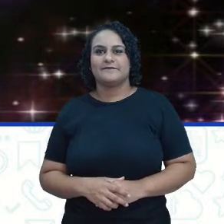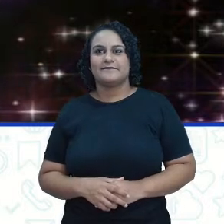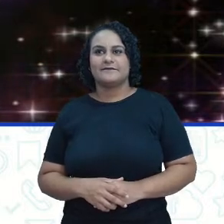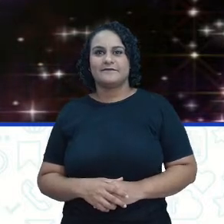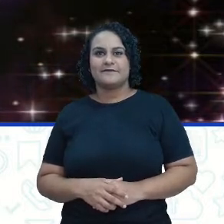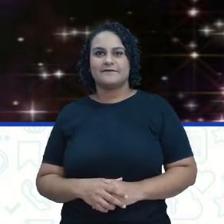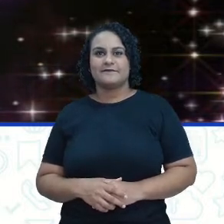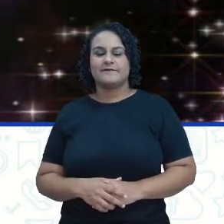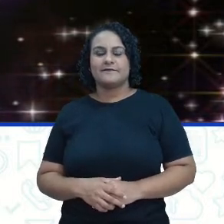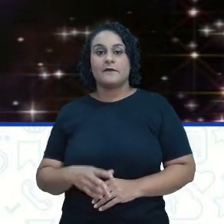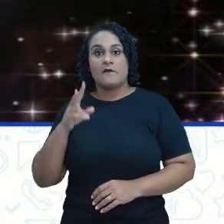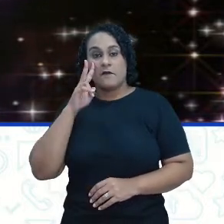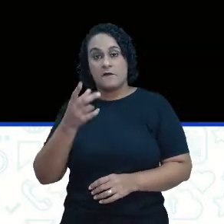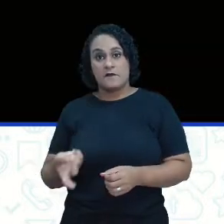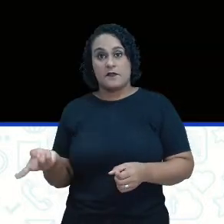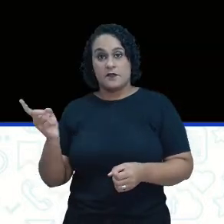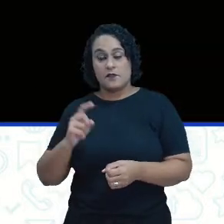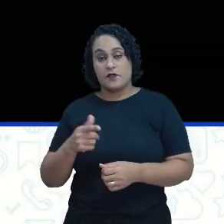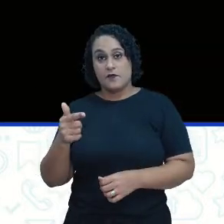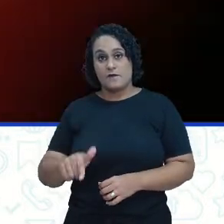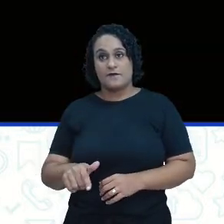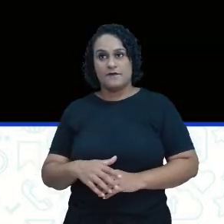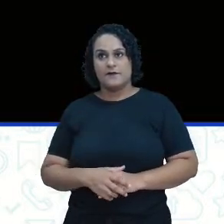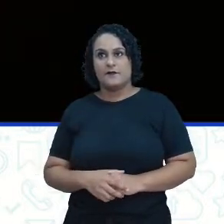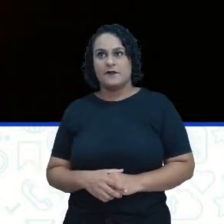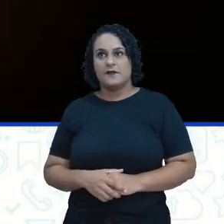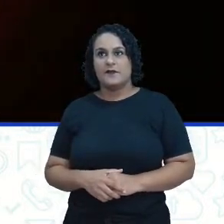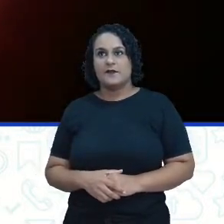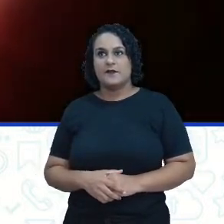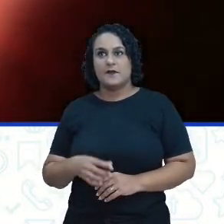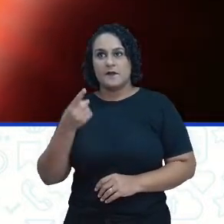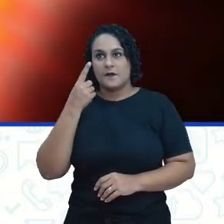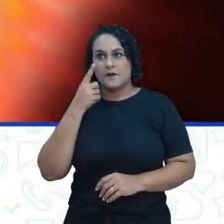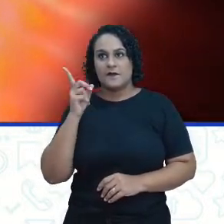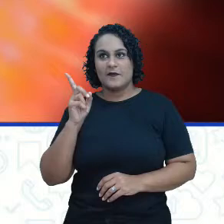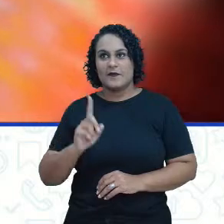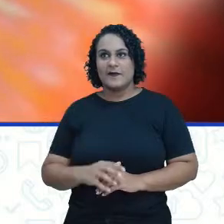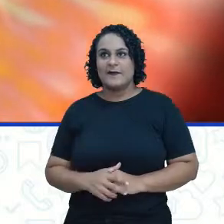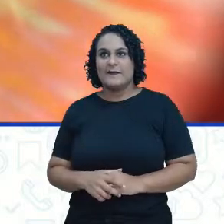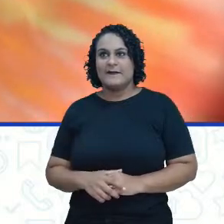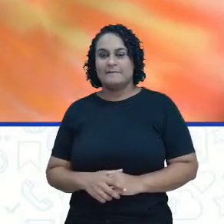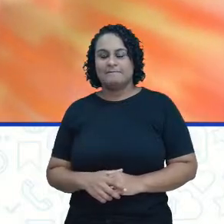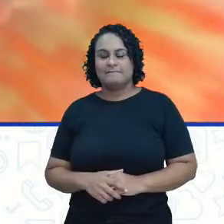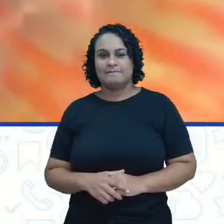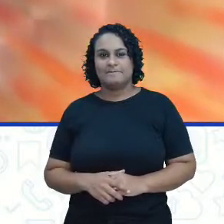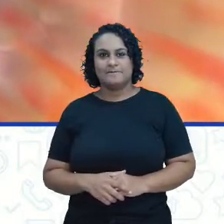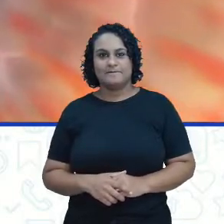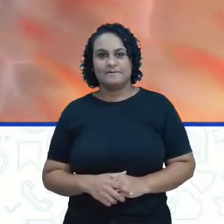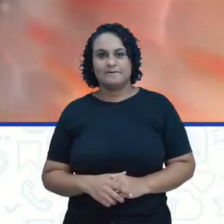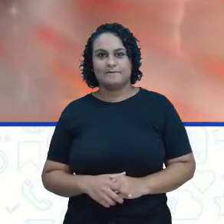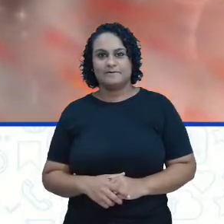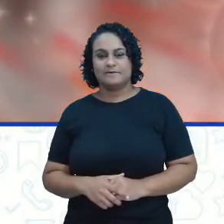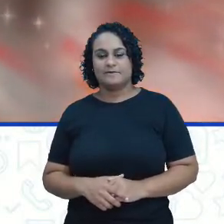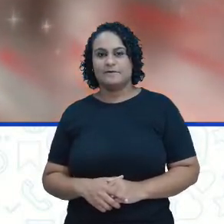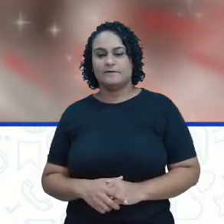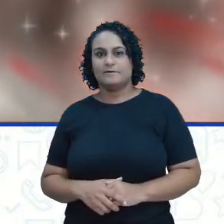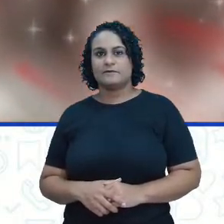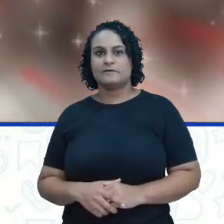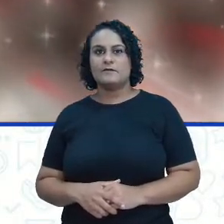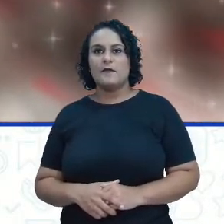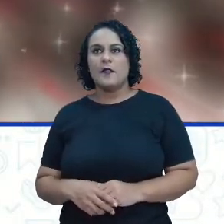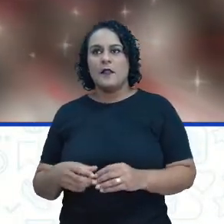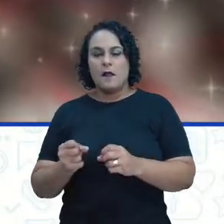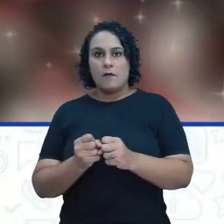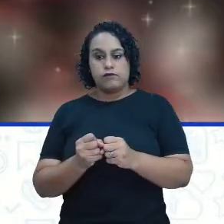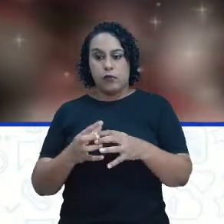vamos ver novamente. Deixa eu ver. Aí agora, ó. Então, uma coisa muito forte, tá, gente? A